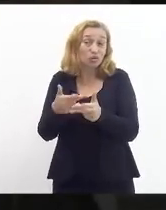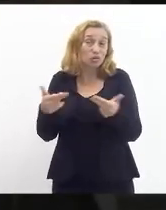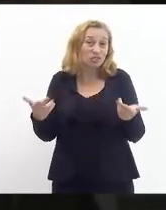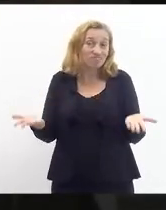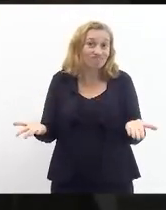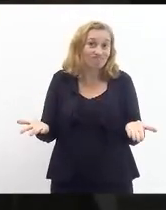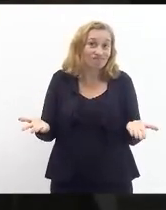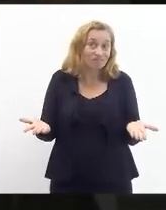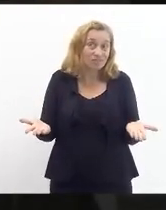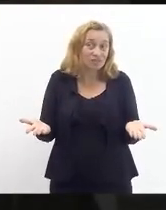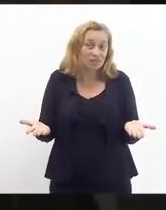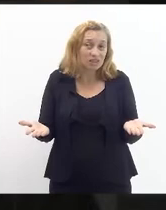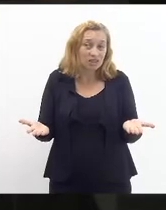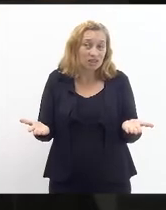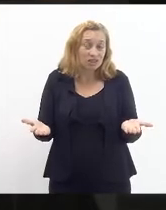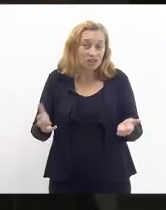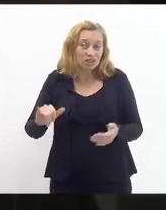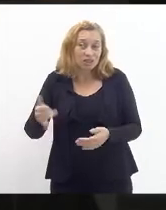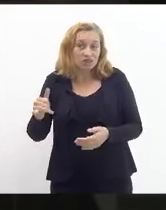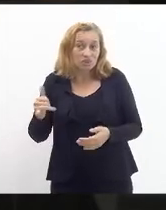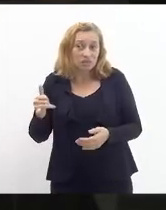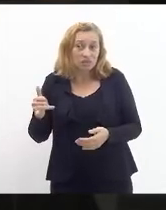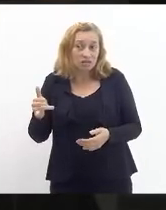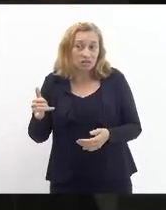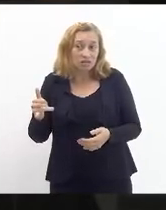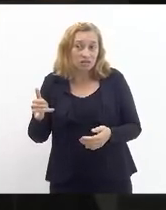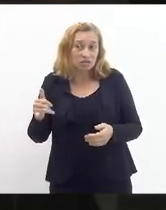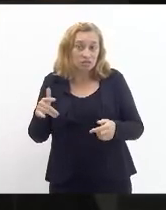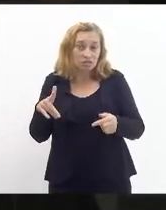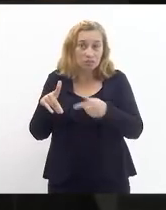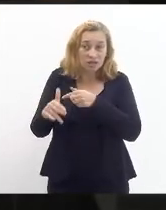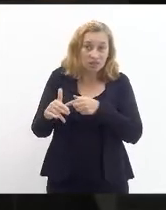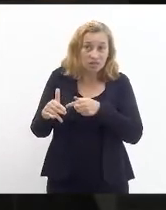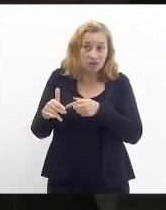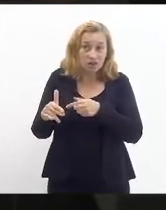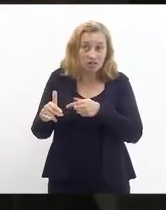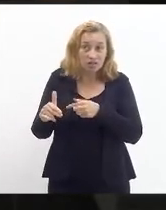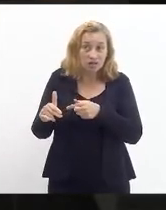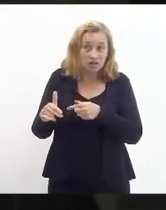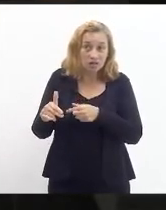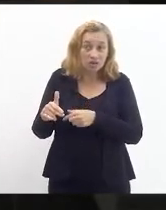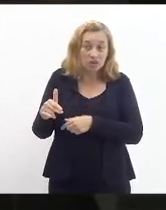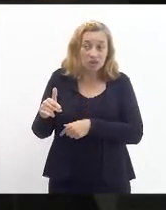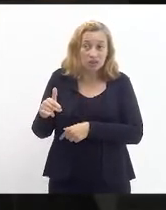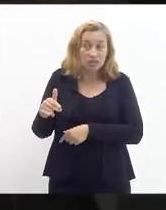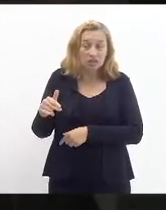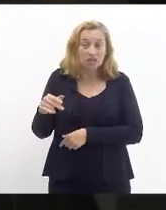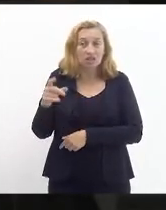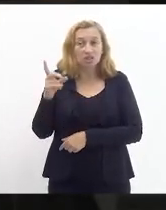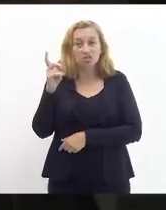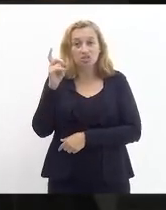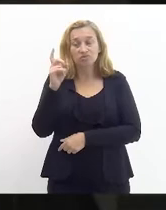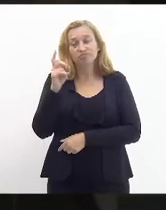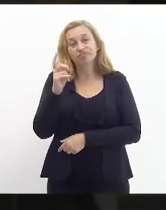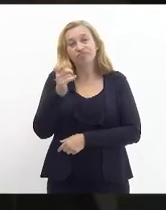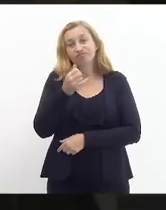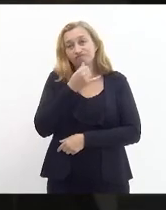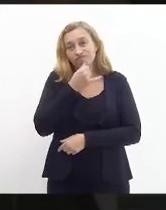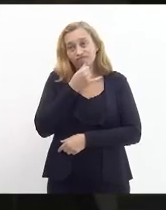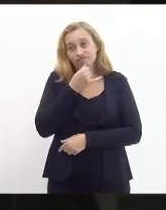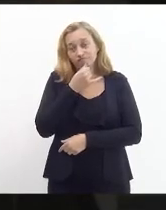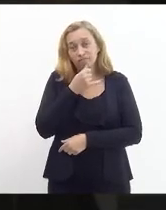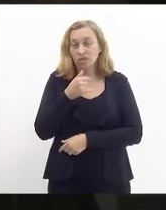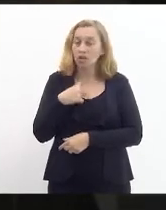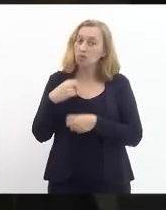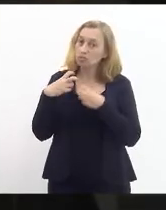e esse quadro de inflação com recessão é um quadro extremamente danoso então